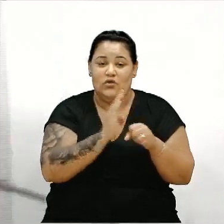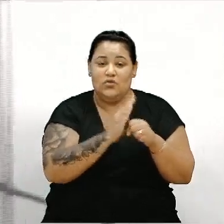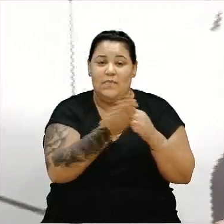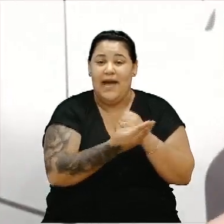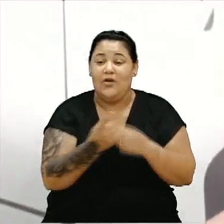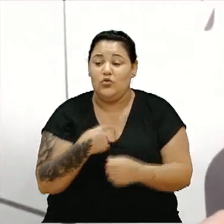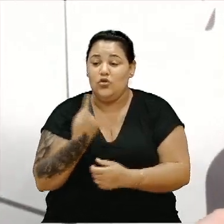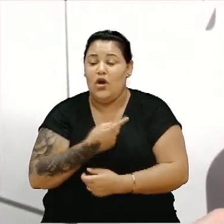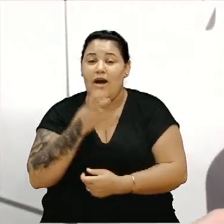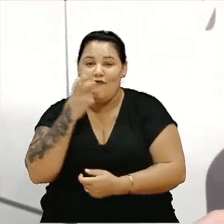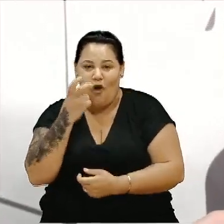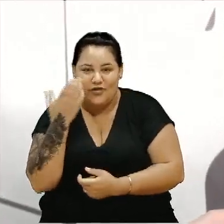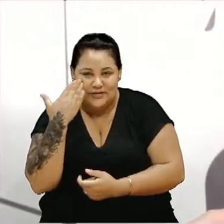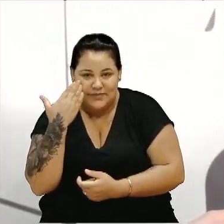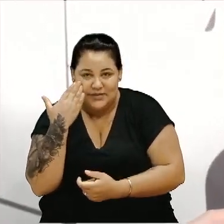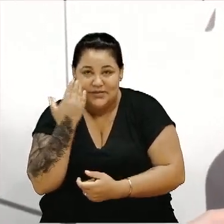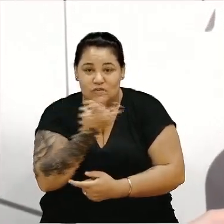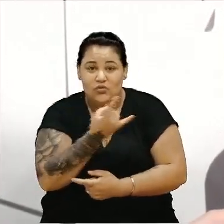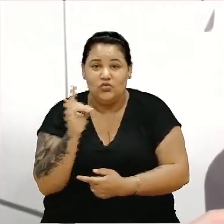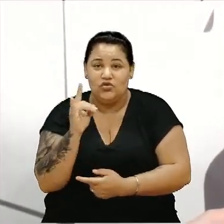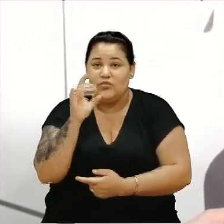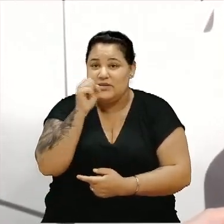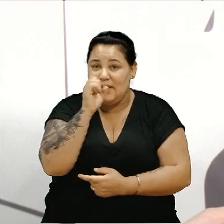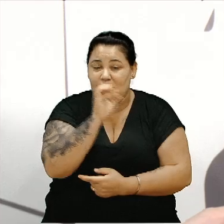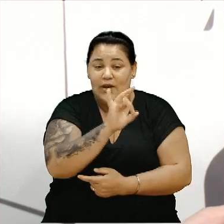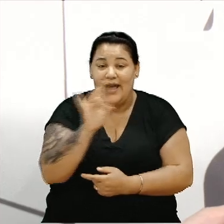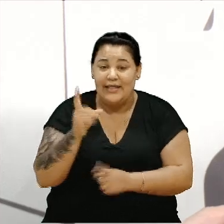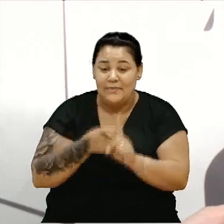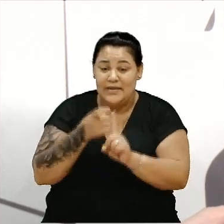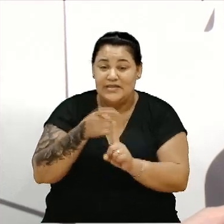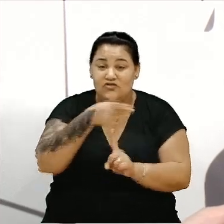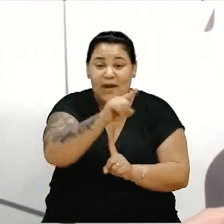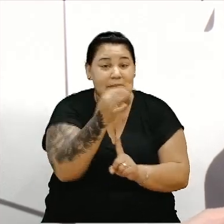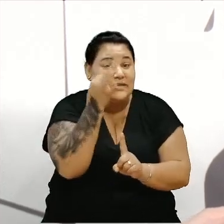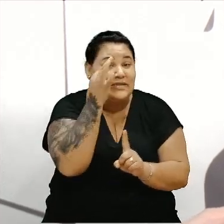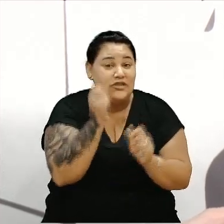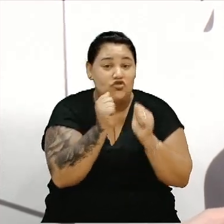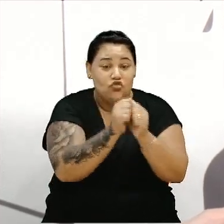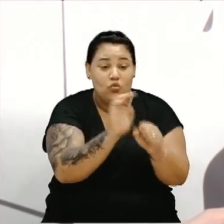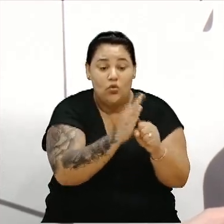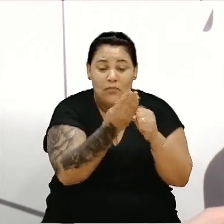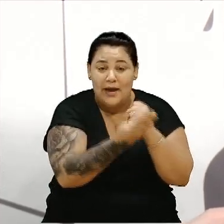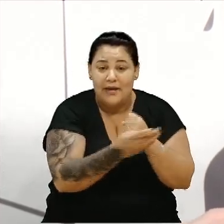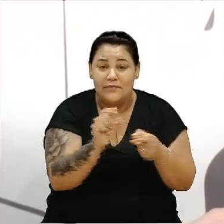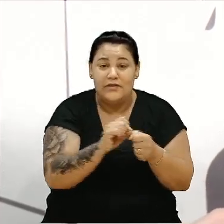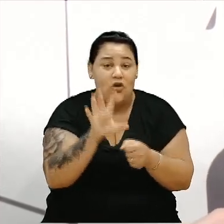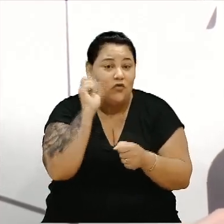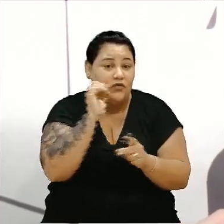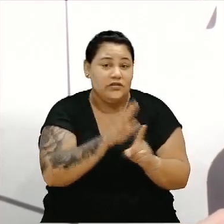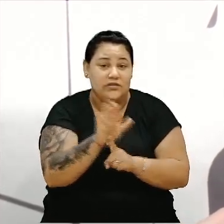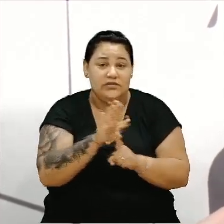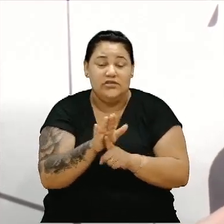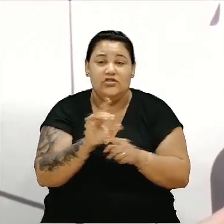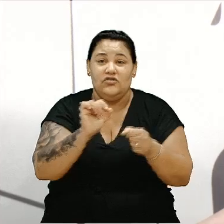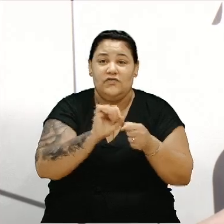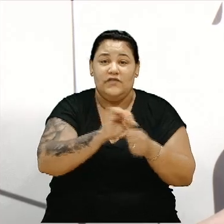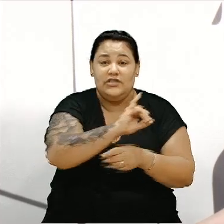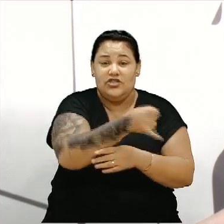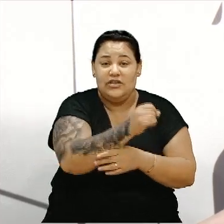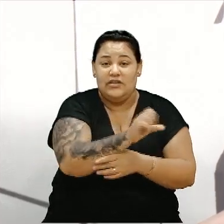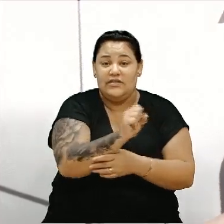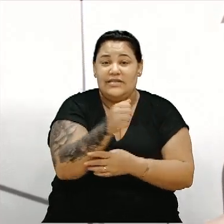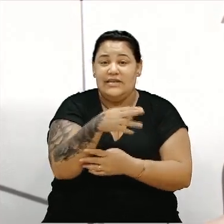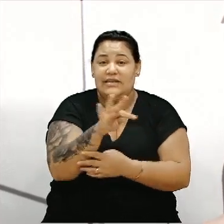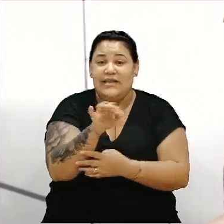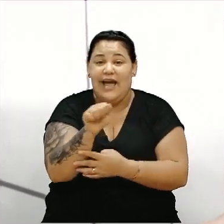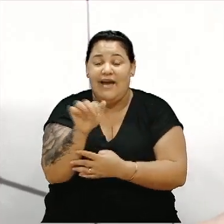sábado de cada mês, para ir realmente nas comunidades e ouvir essas demandas. Fizemos no mês de janeiro no bairro Santa Fé e agora no mês de fevereiro a gente vai